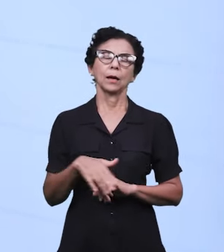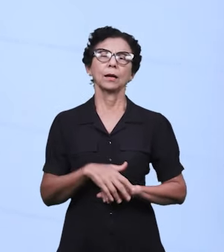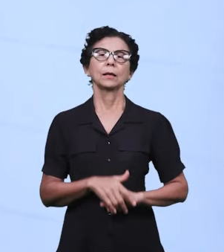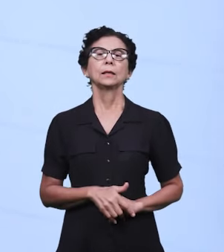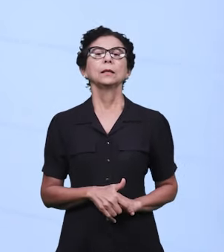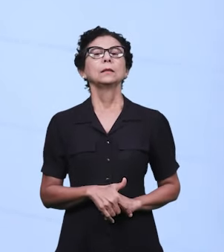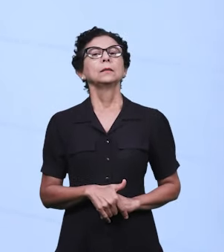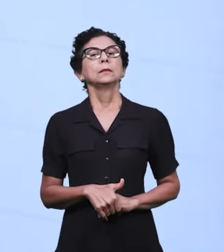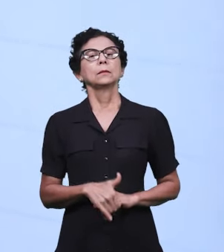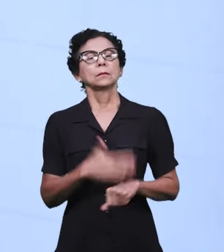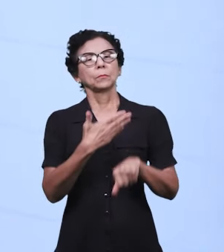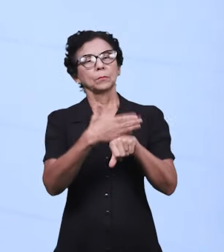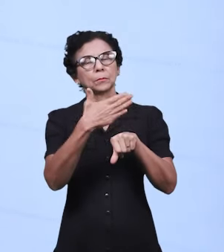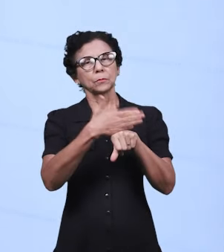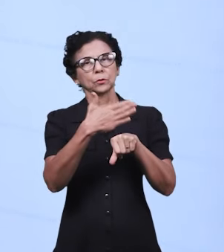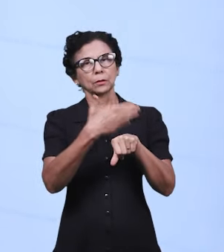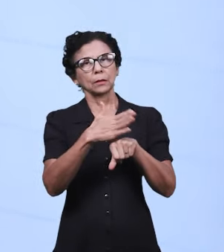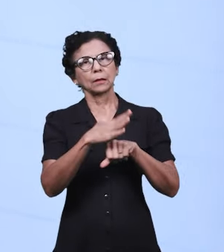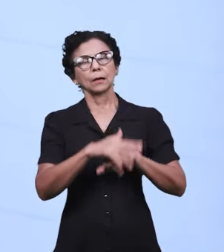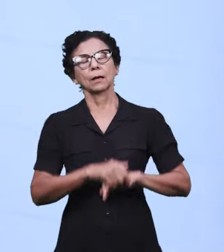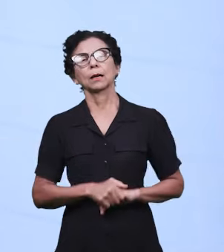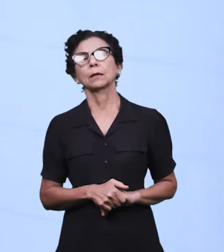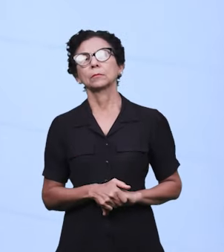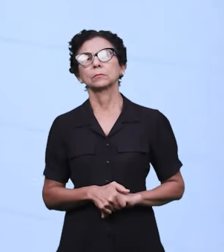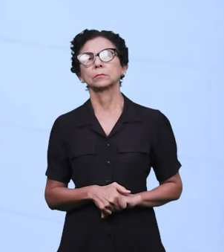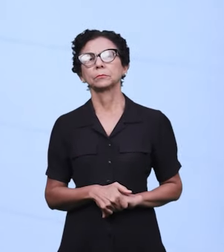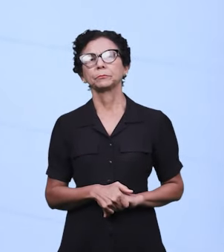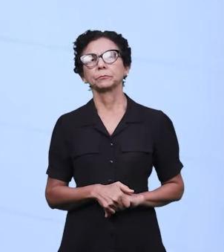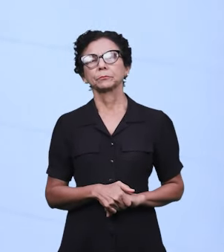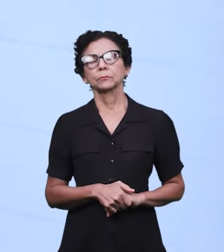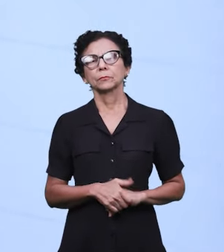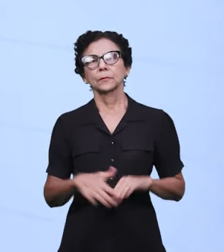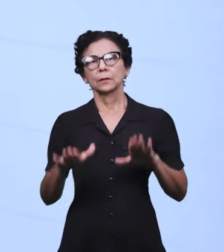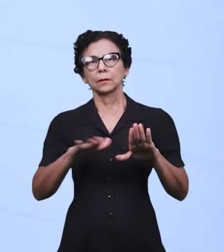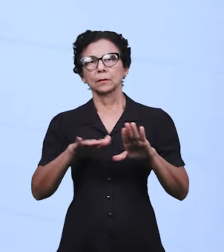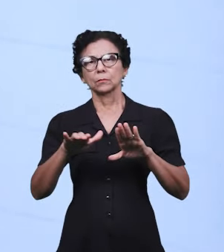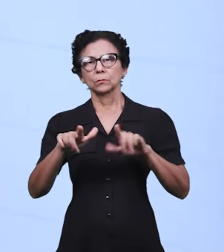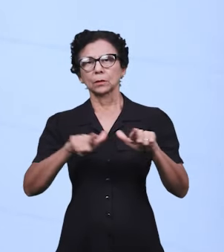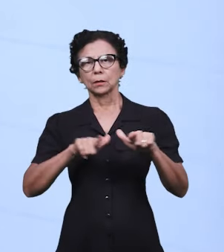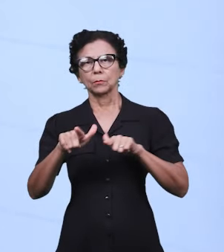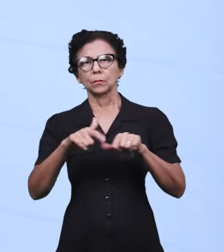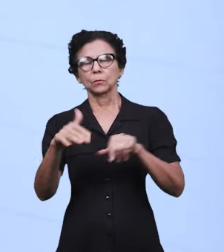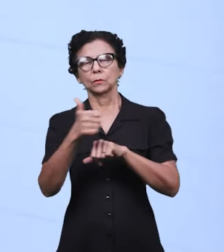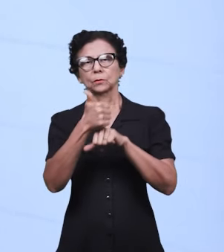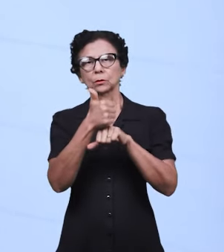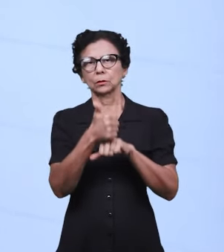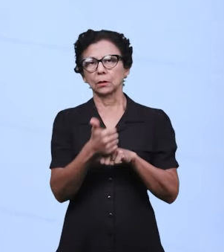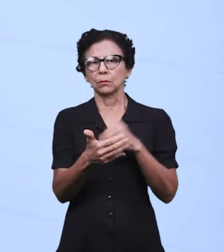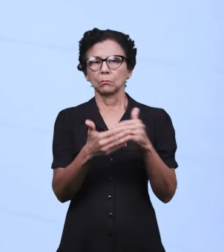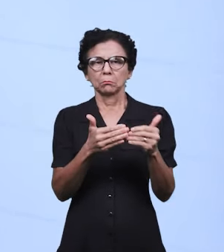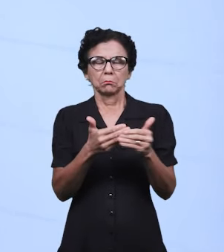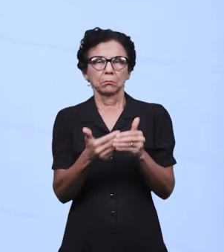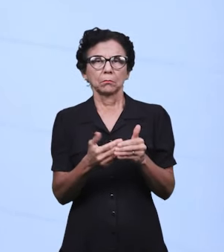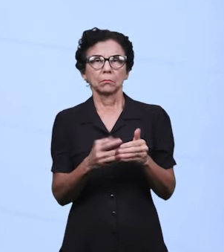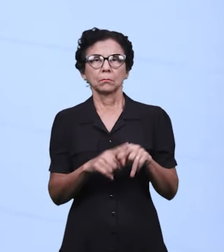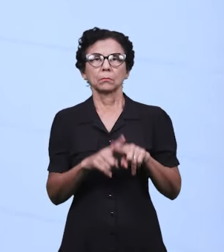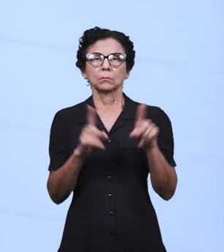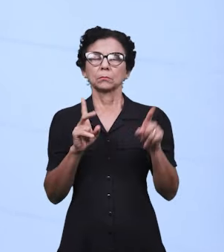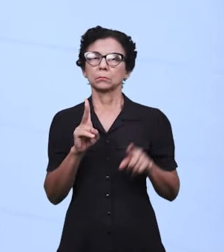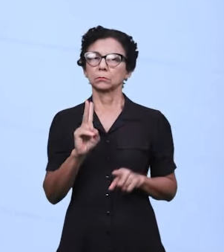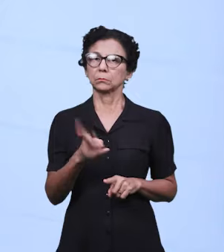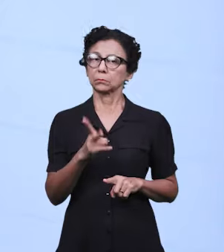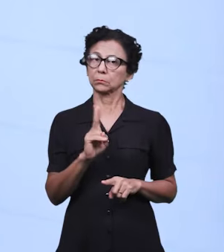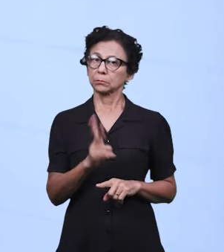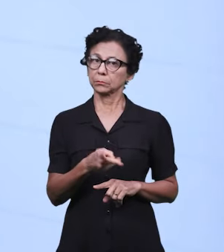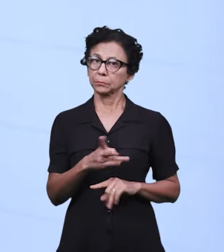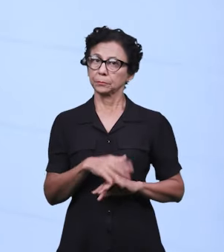de exercer uma atividade profissional, seja ela qual for, mas sempre ressaltando